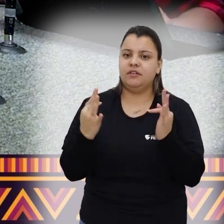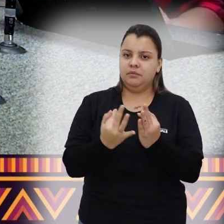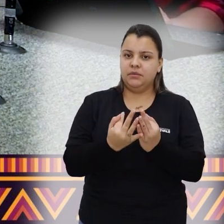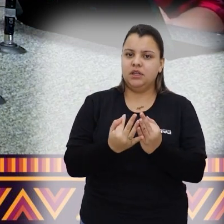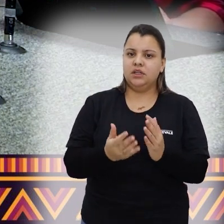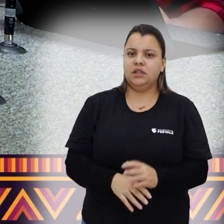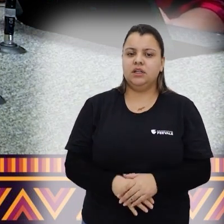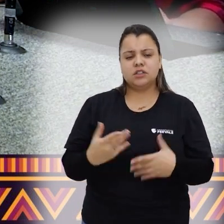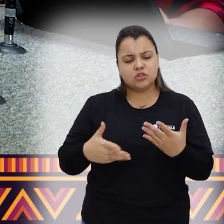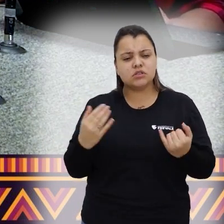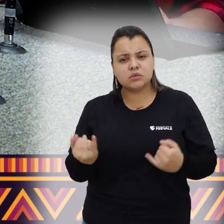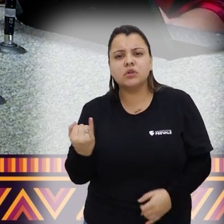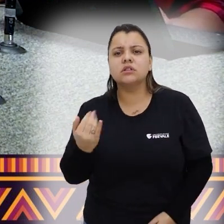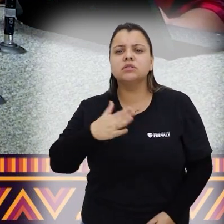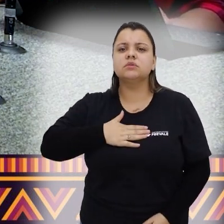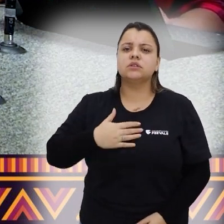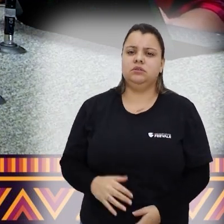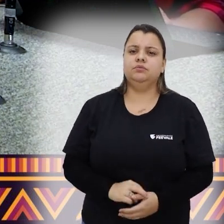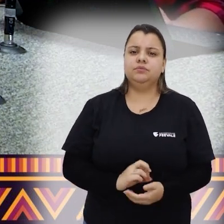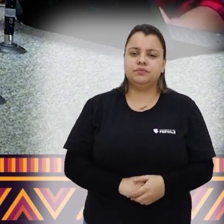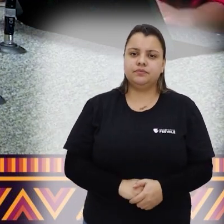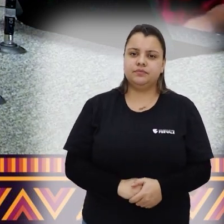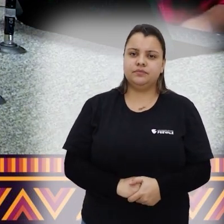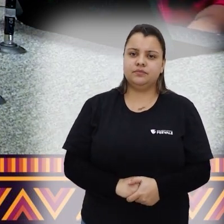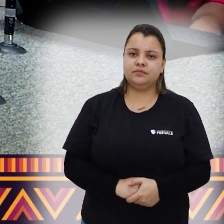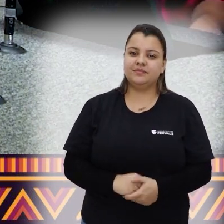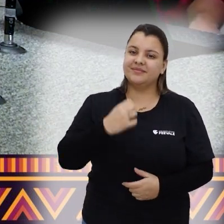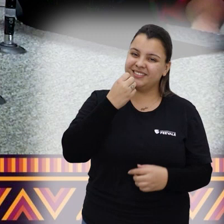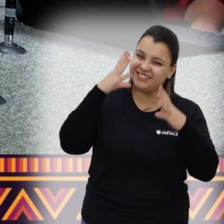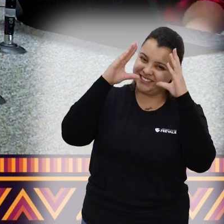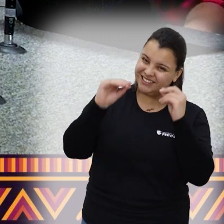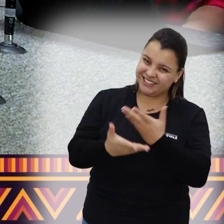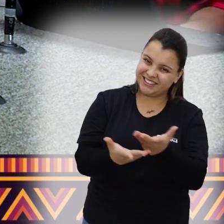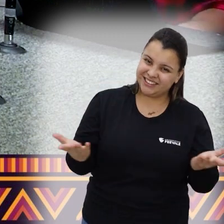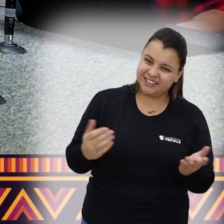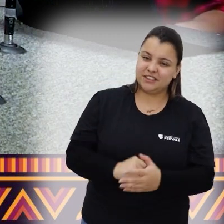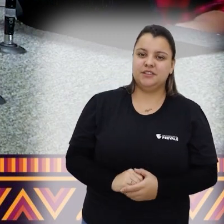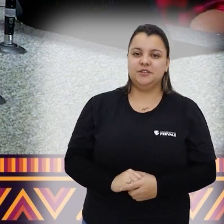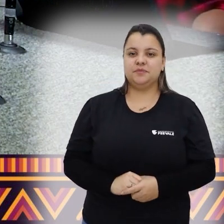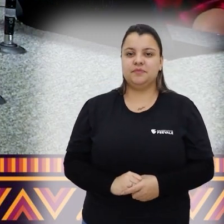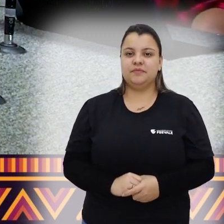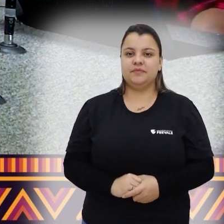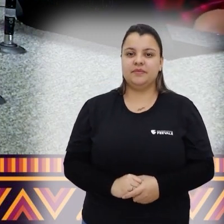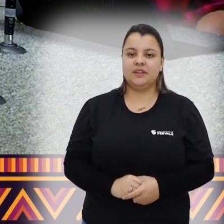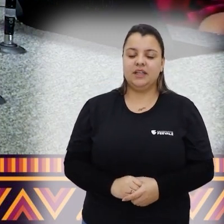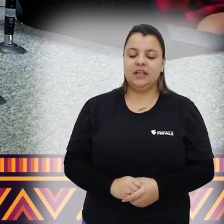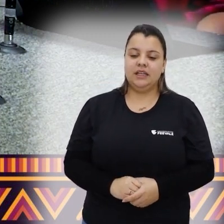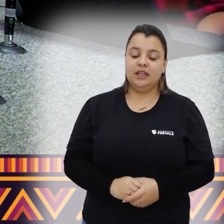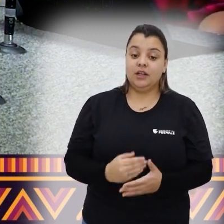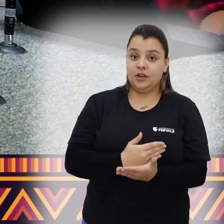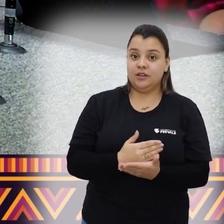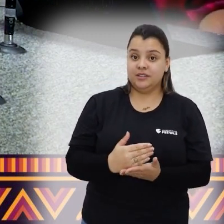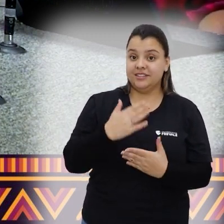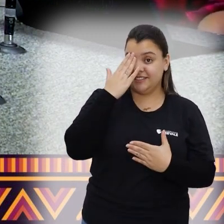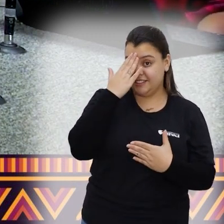essas questões que são importantes para nós, assim. Perfeito. Boa noite, pessoal. Em primeiro lugar, eu gostaria de agradecer